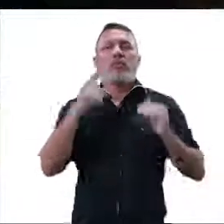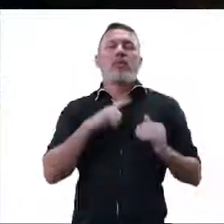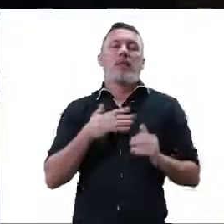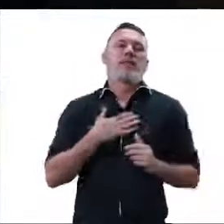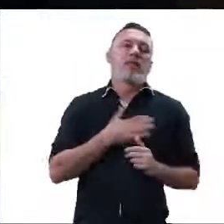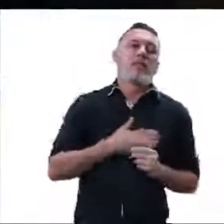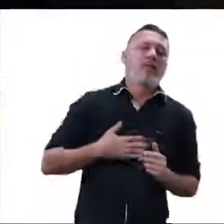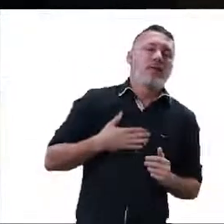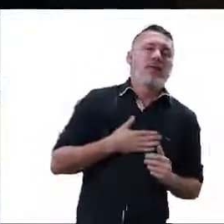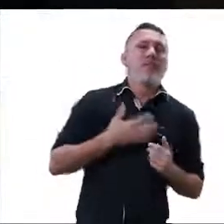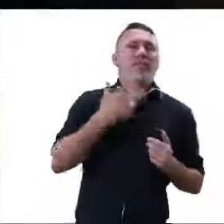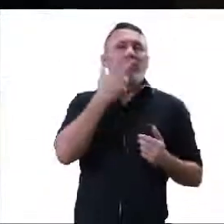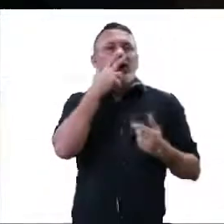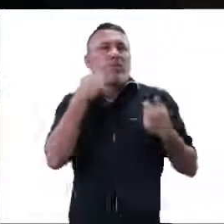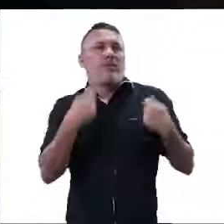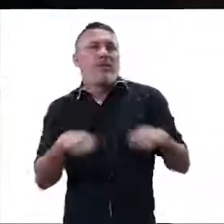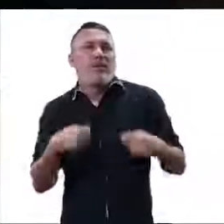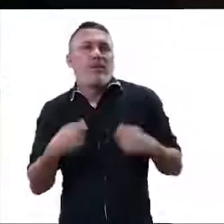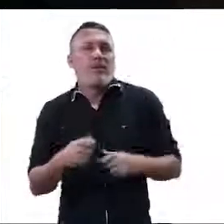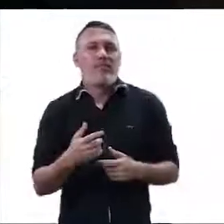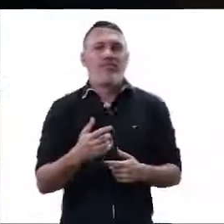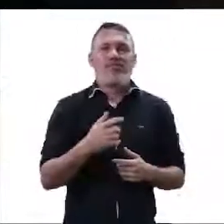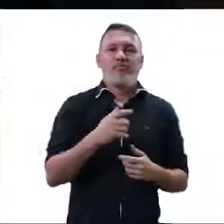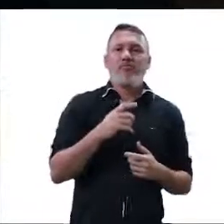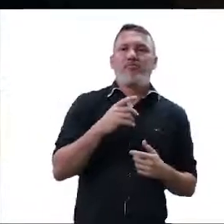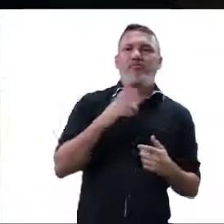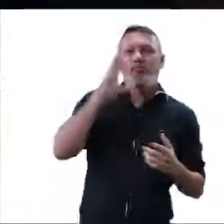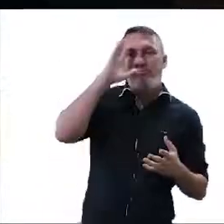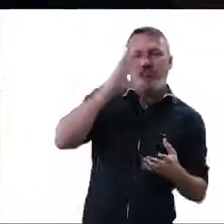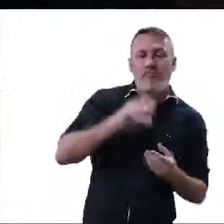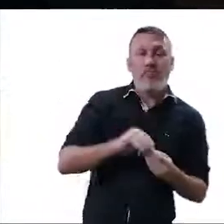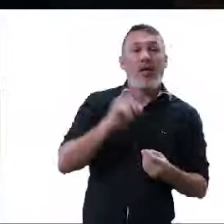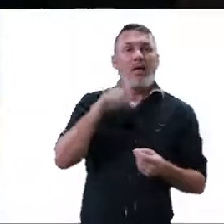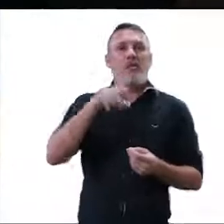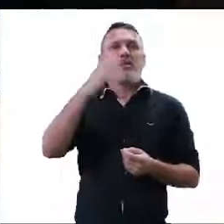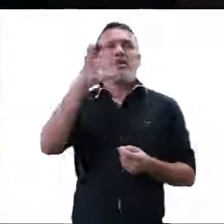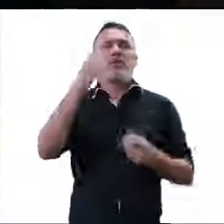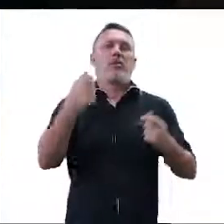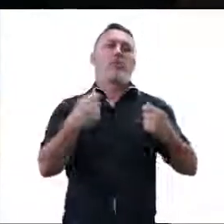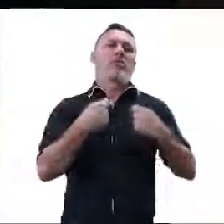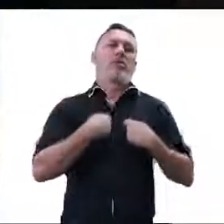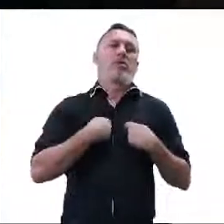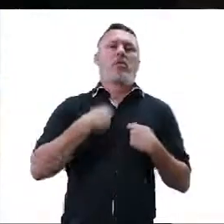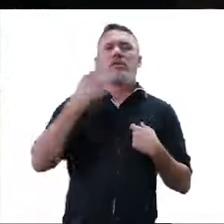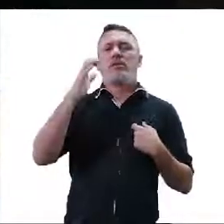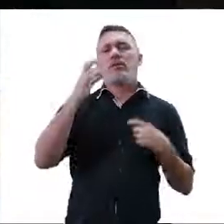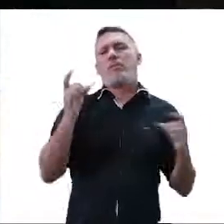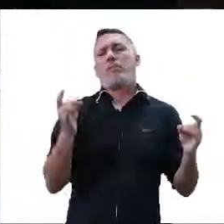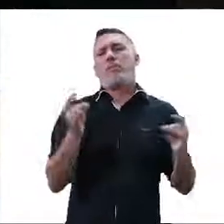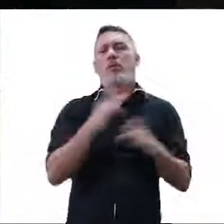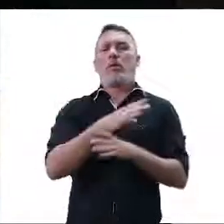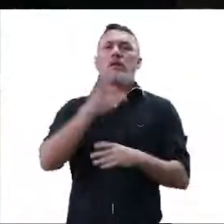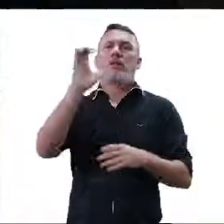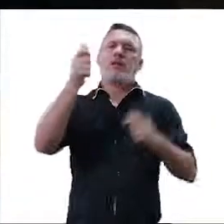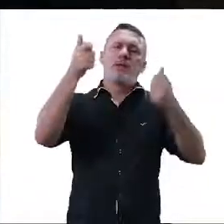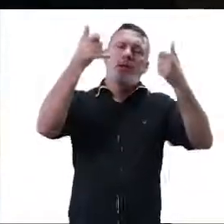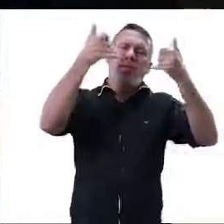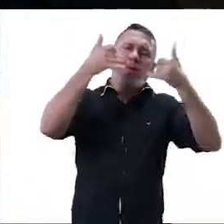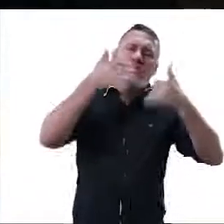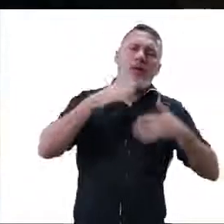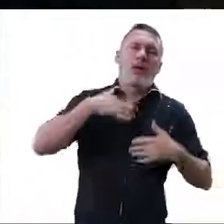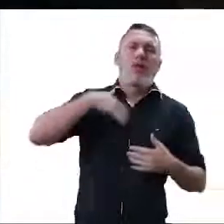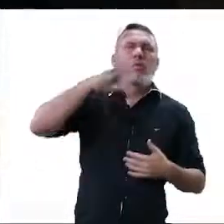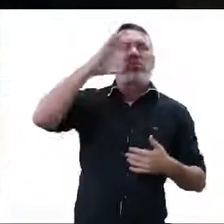das suas necessidades. A ciência seria responsável por isso. A ciência, ela explicaria todos os